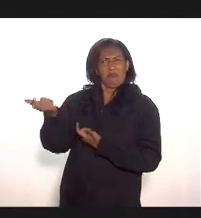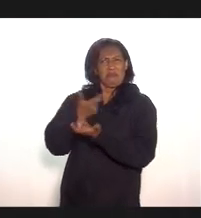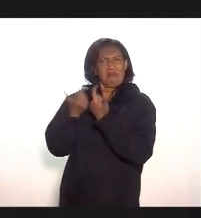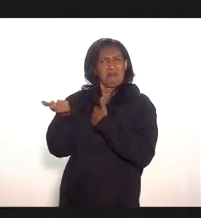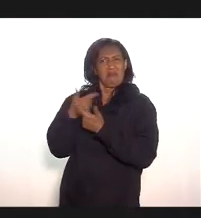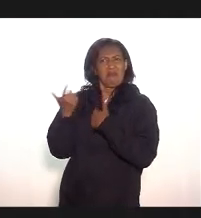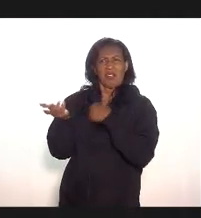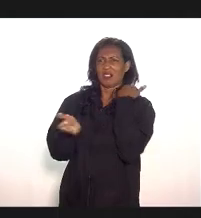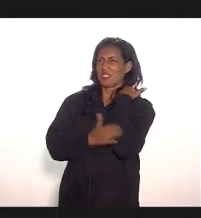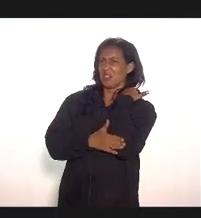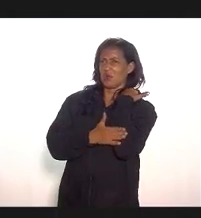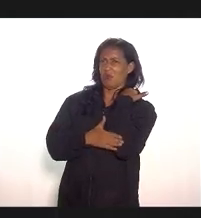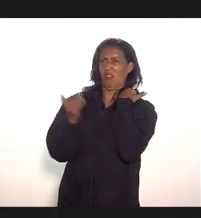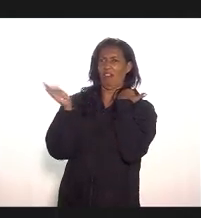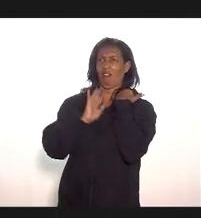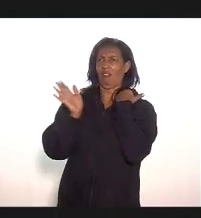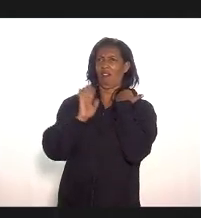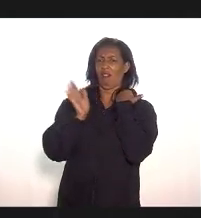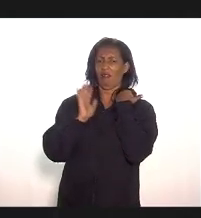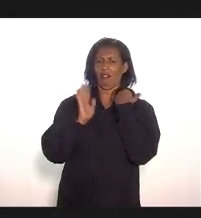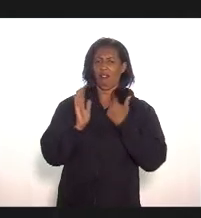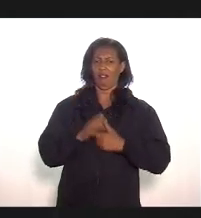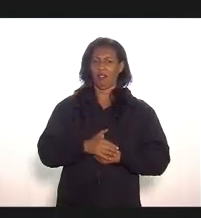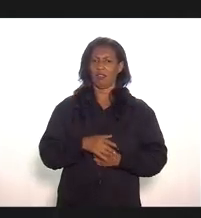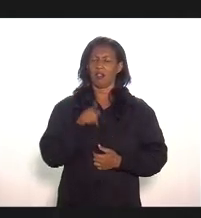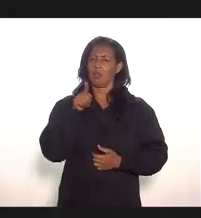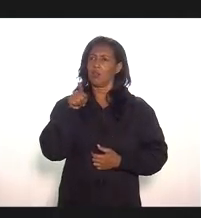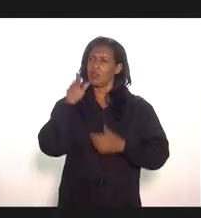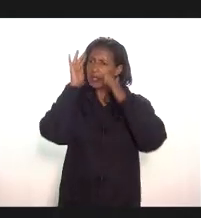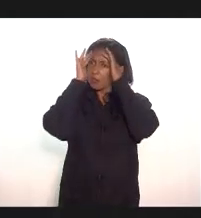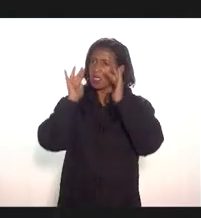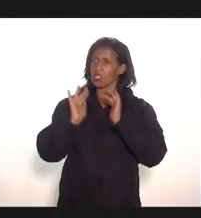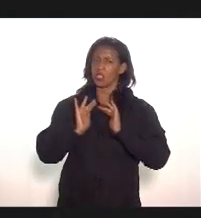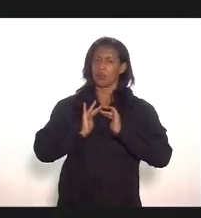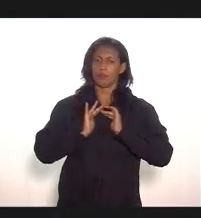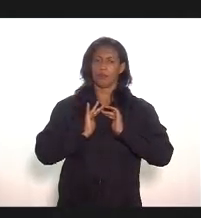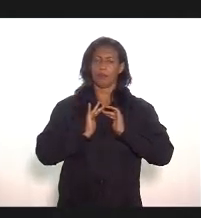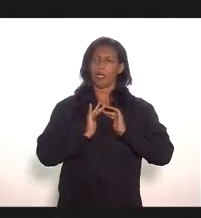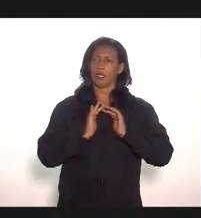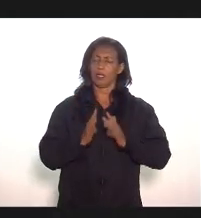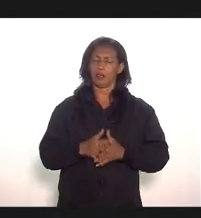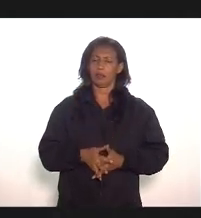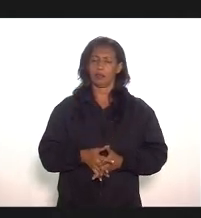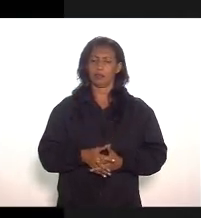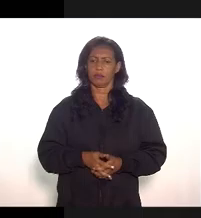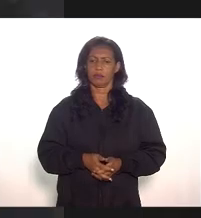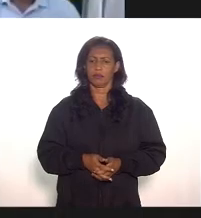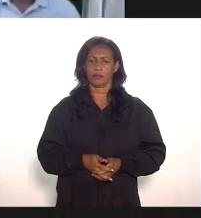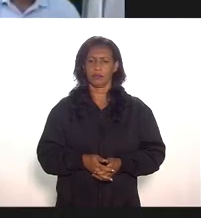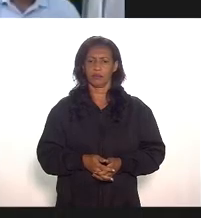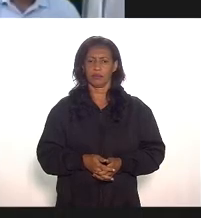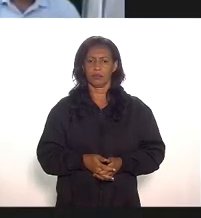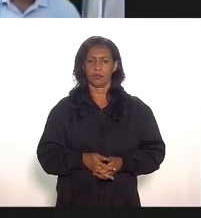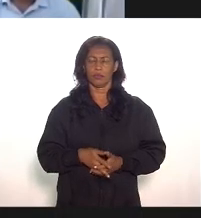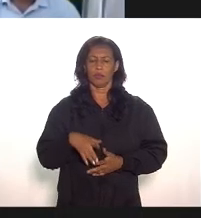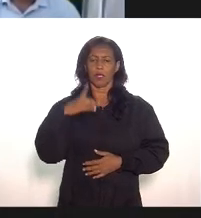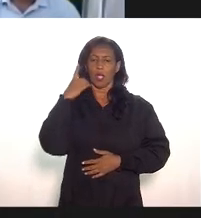que eu estou enciumado. Enciume é uma ova. Vossa Excelência, me respeite da forma que fale comigo. Deputado, eu